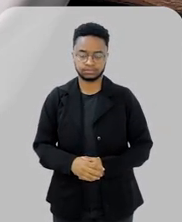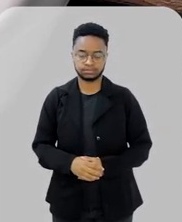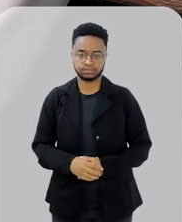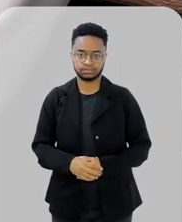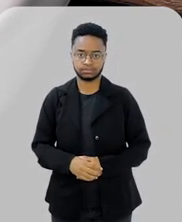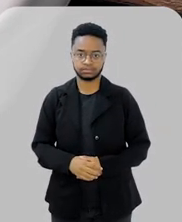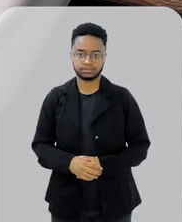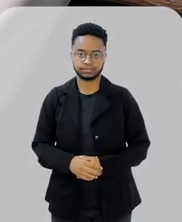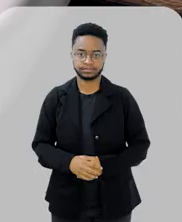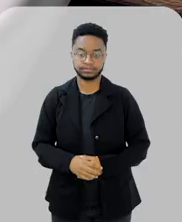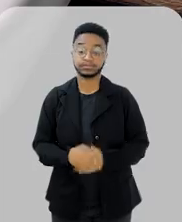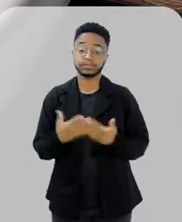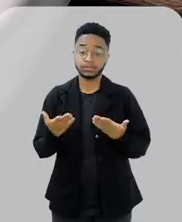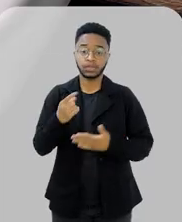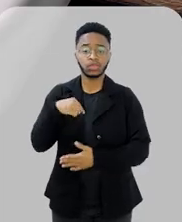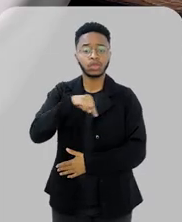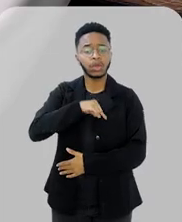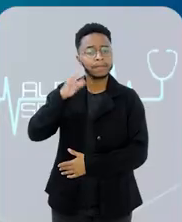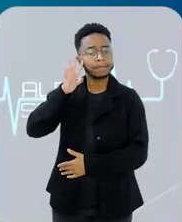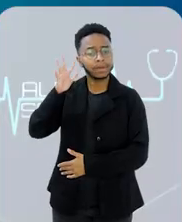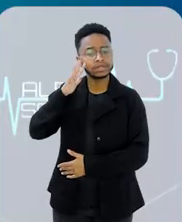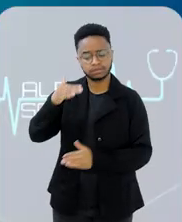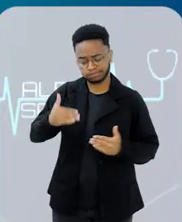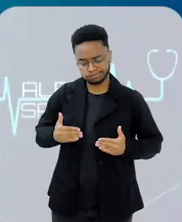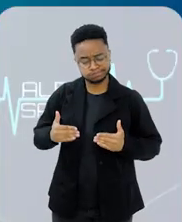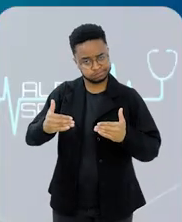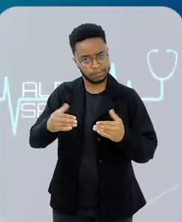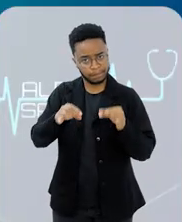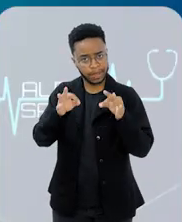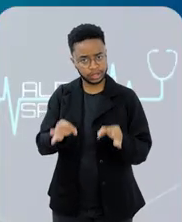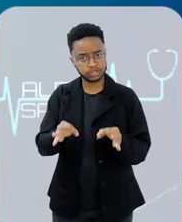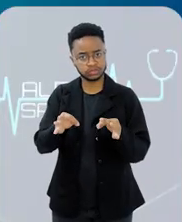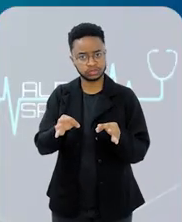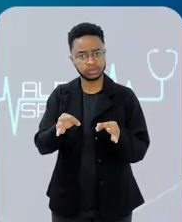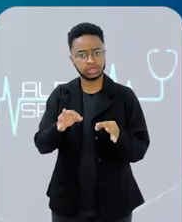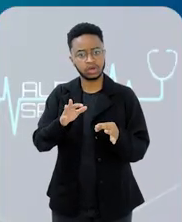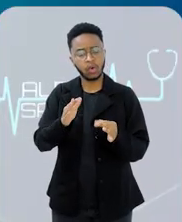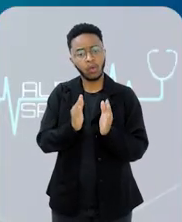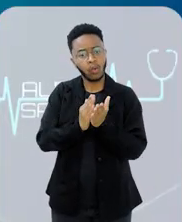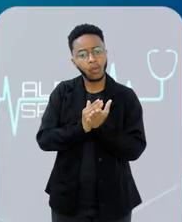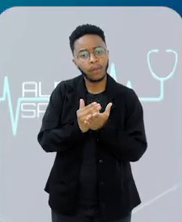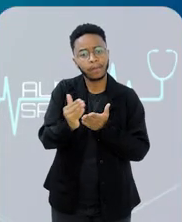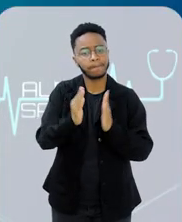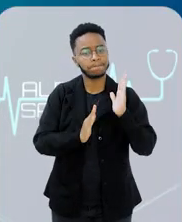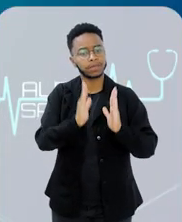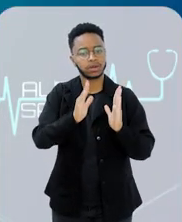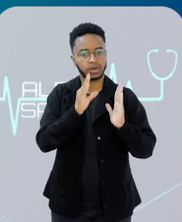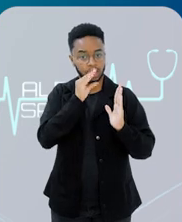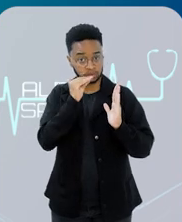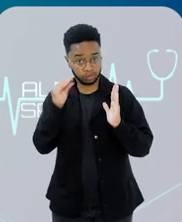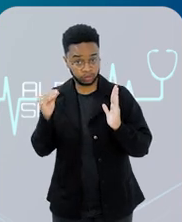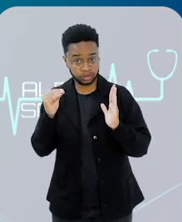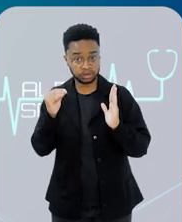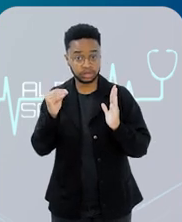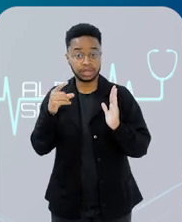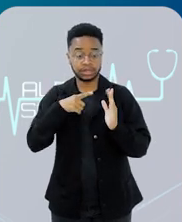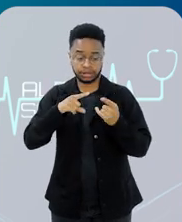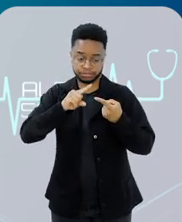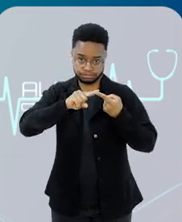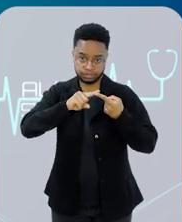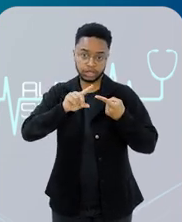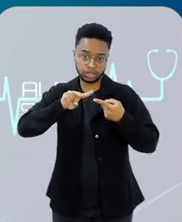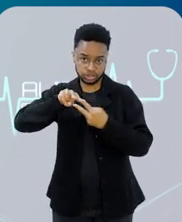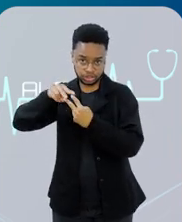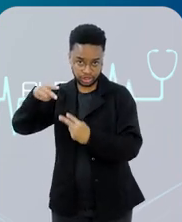mamas? Então, quando a gente for pensar numa gigantomastia propriamente dita, aquela que já começa desde a adolescência, tem a